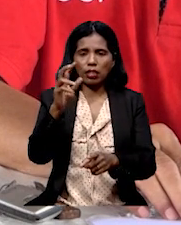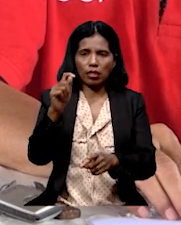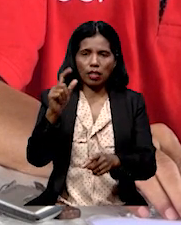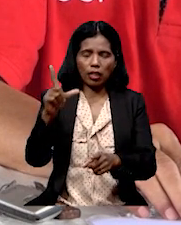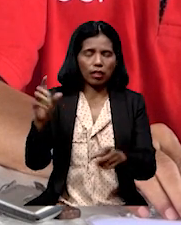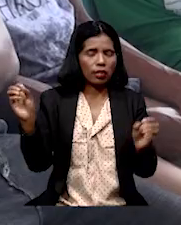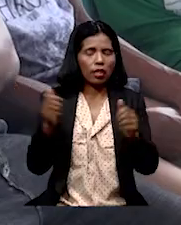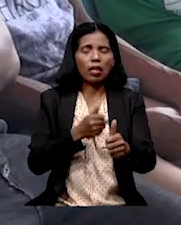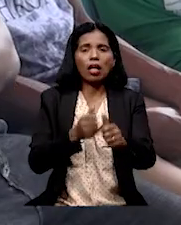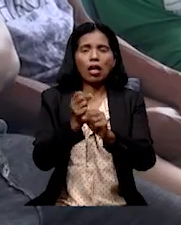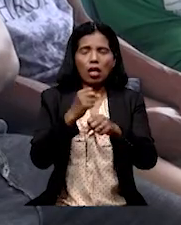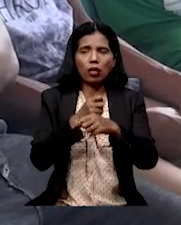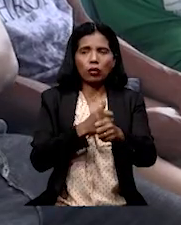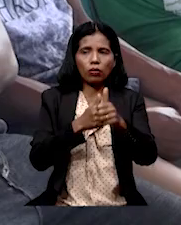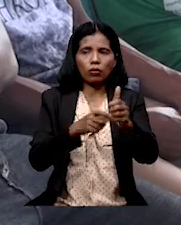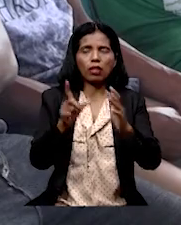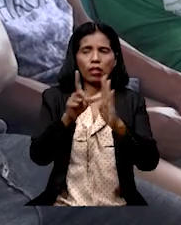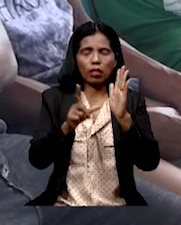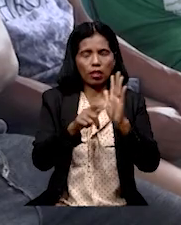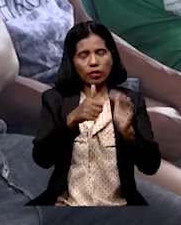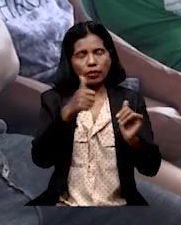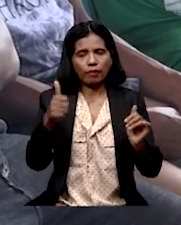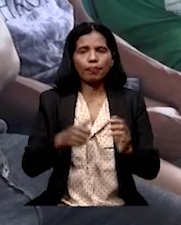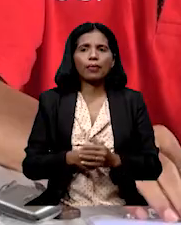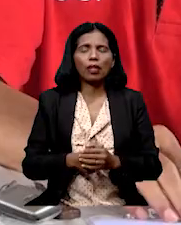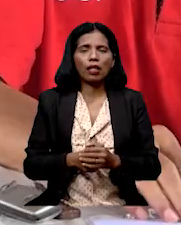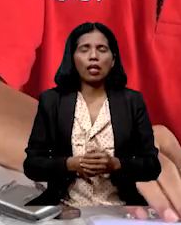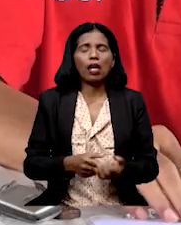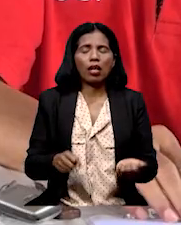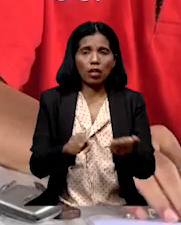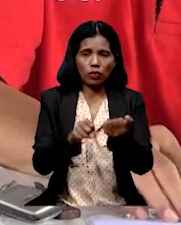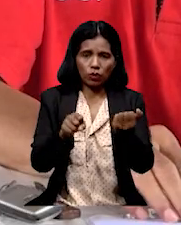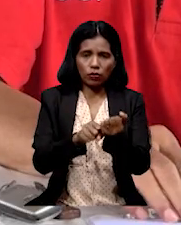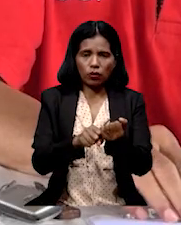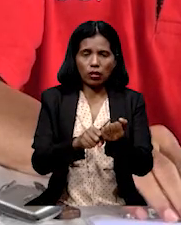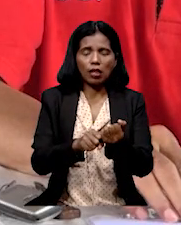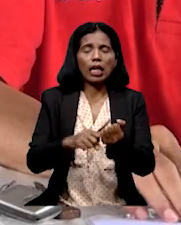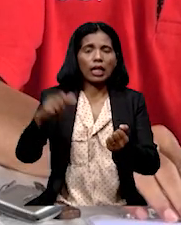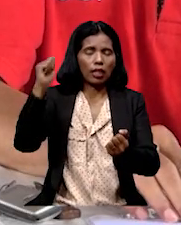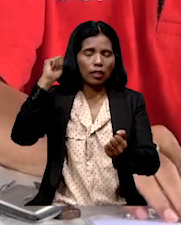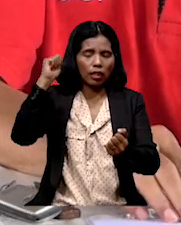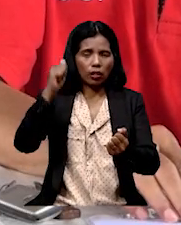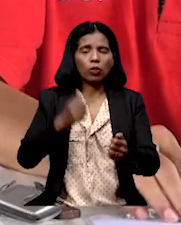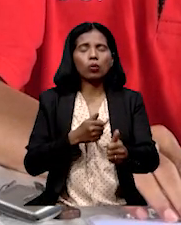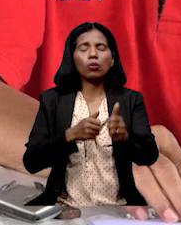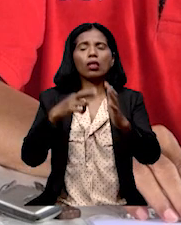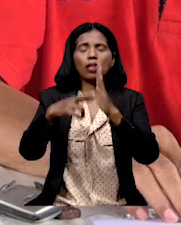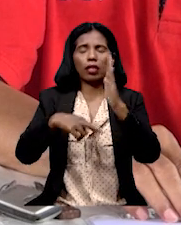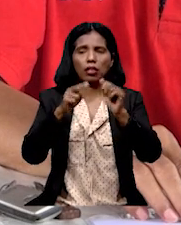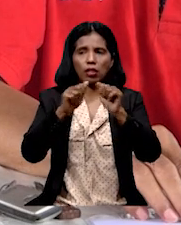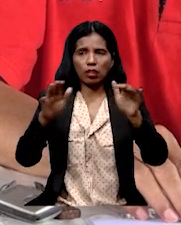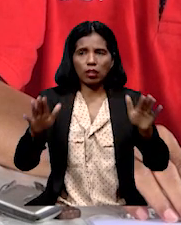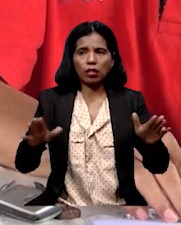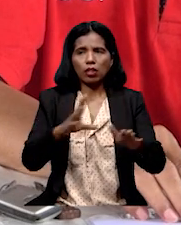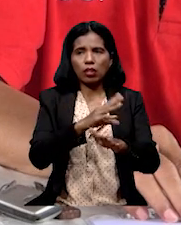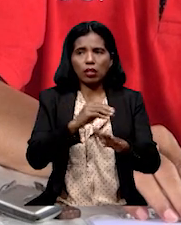ordem informal ruma. Ofelin apoia o candidato IDNB cumpre regras administrativas no